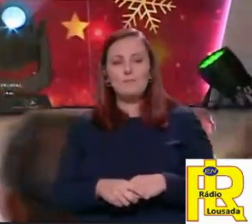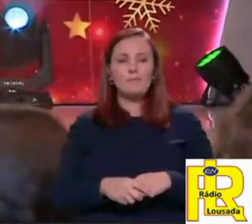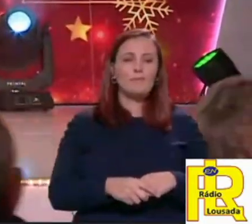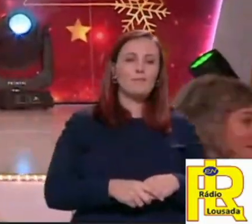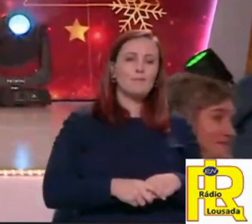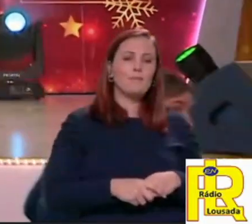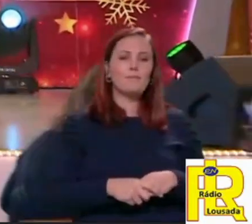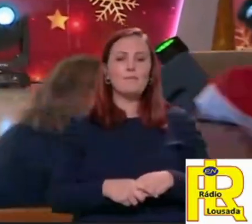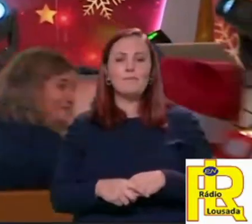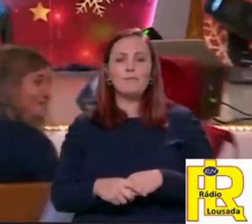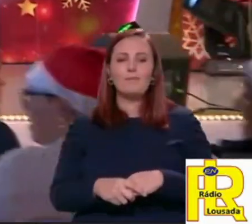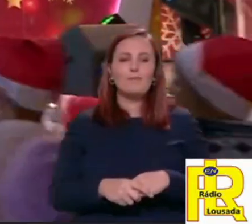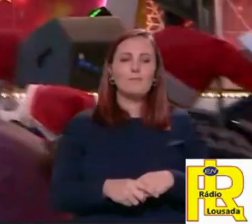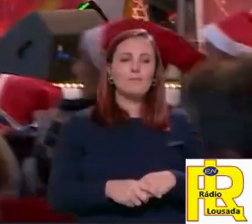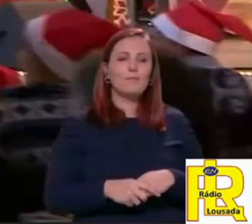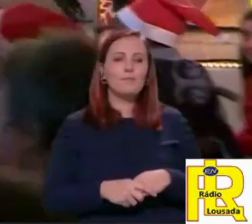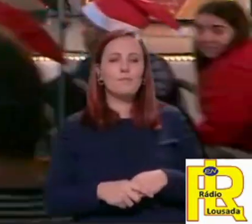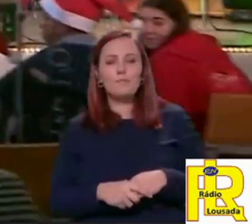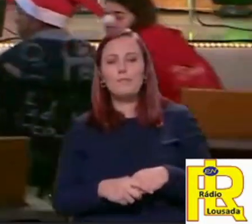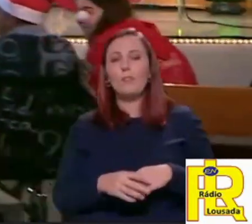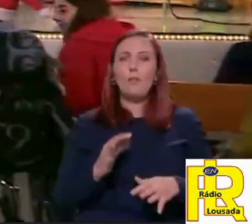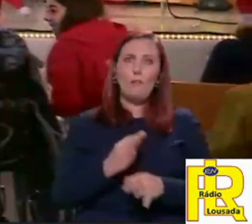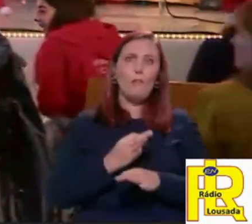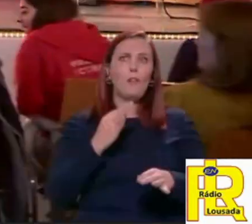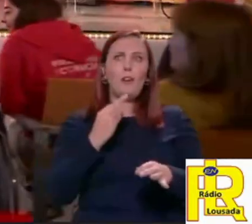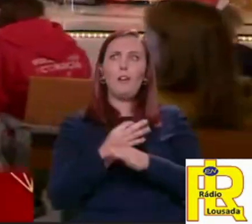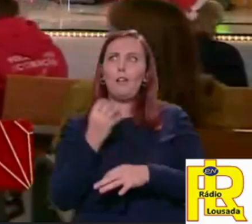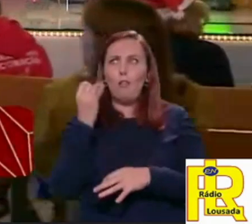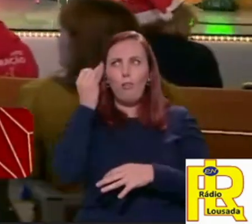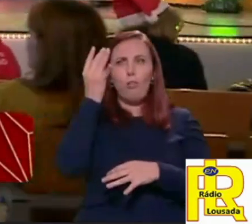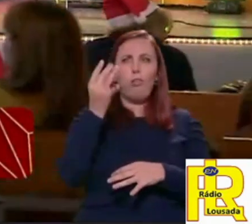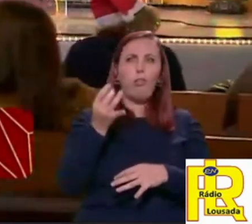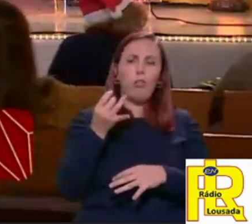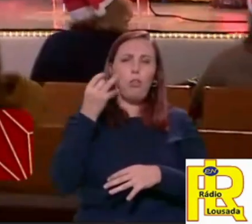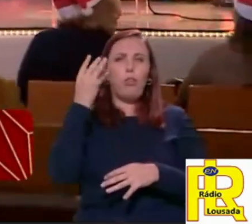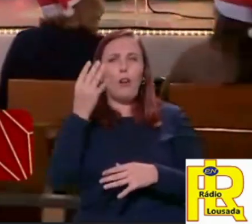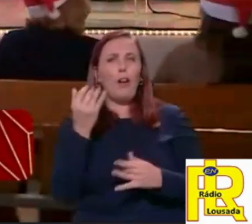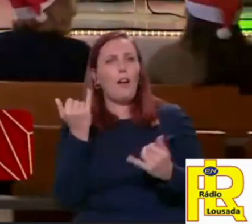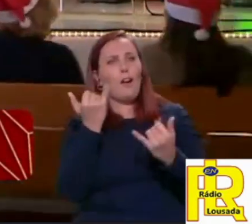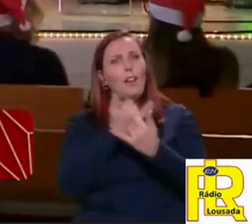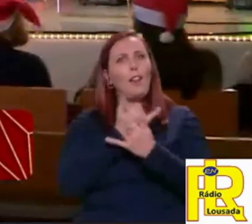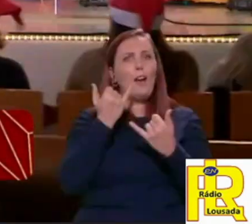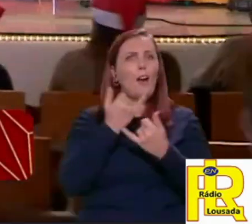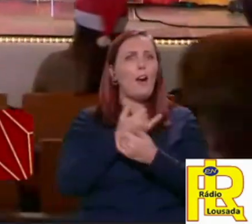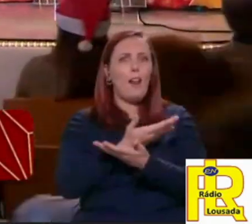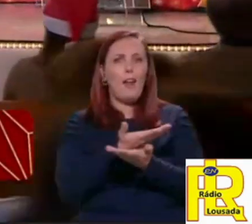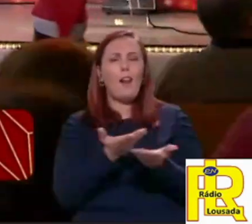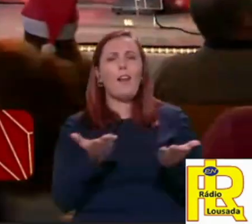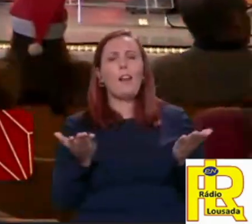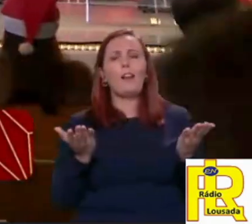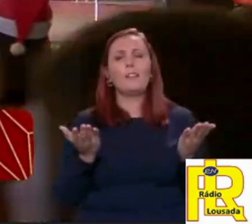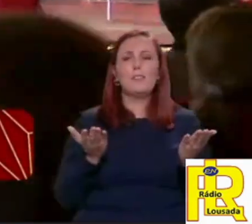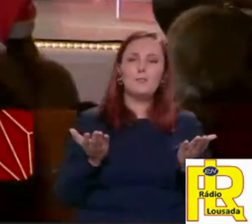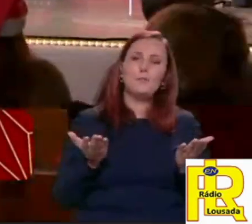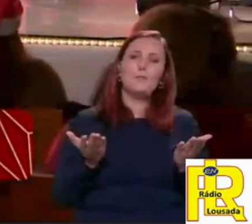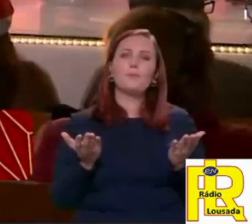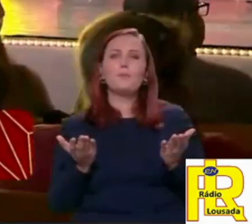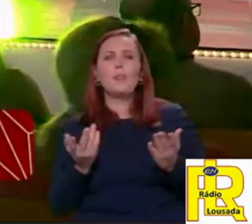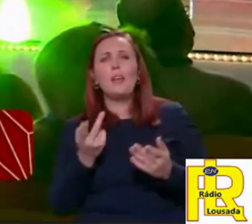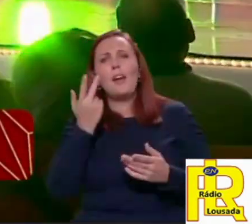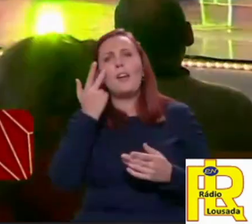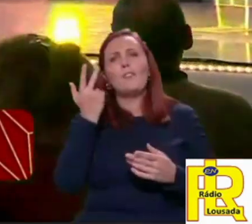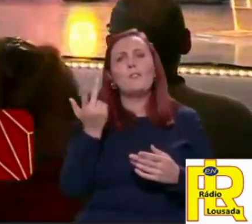manhal a festa est animada alegria est no ar a